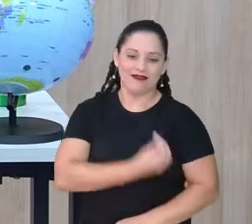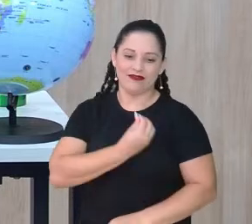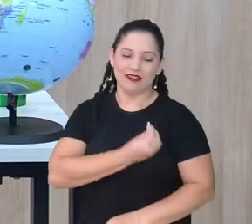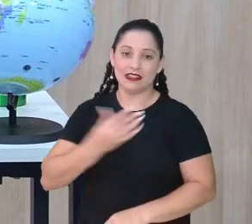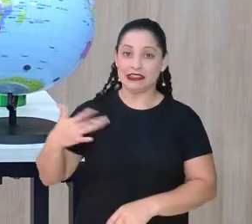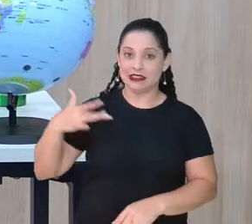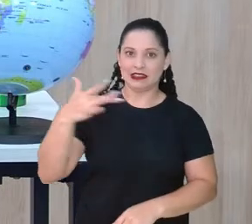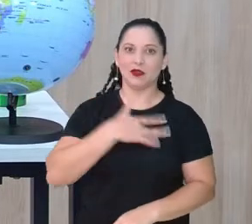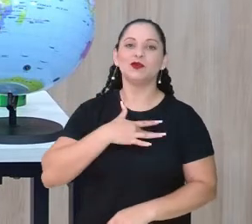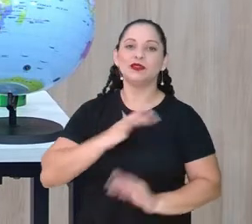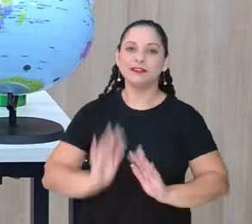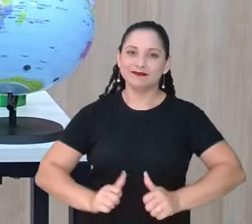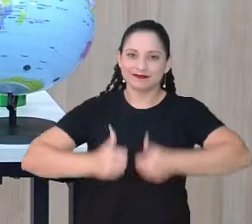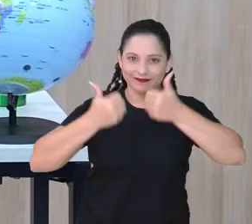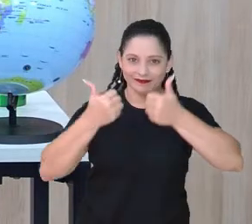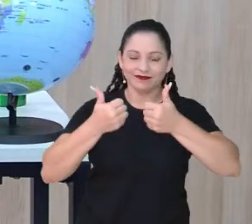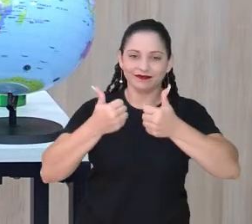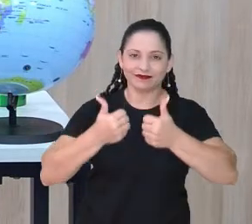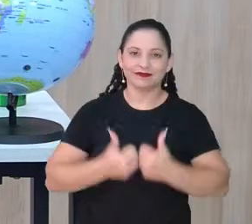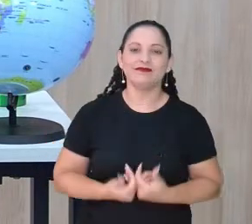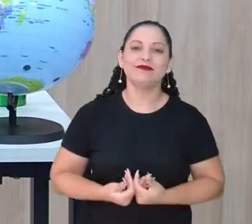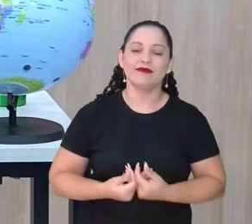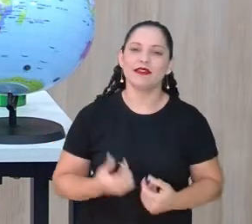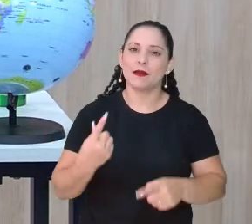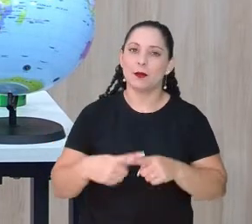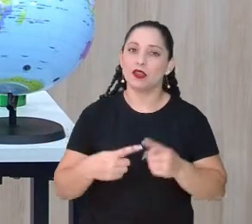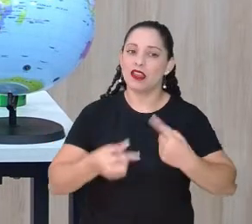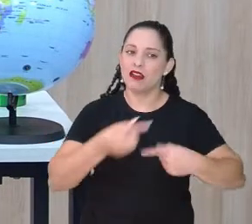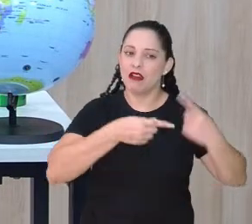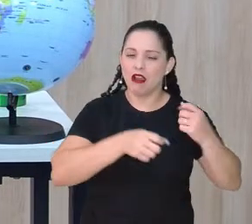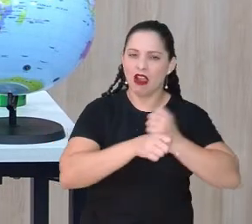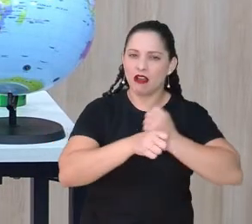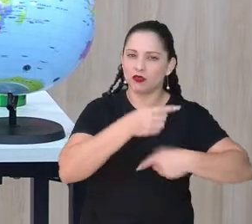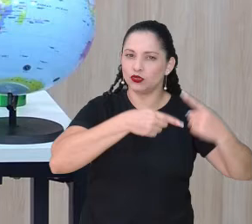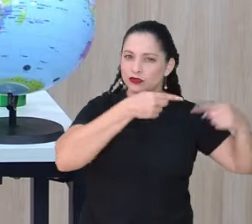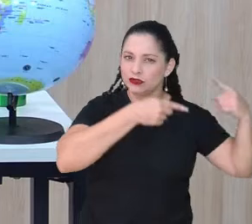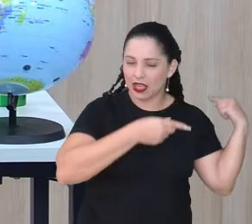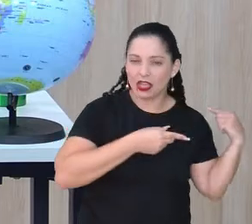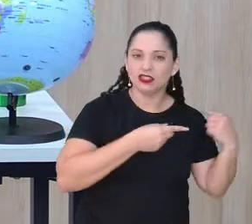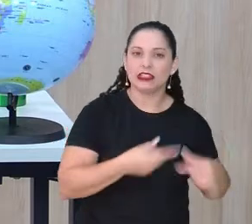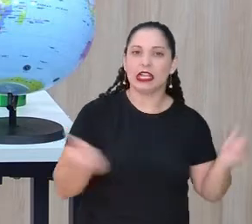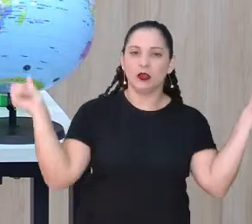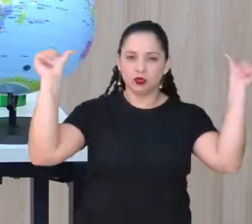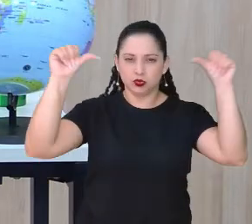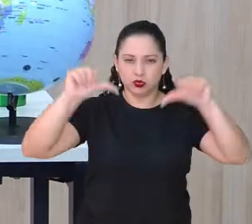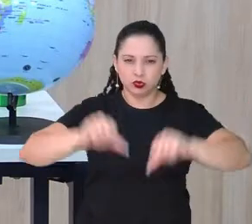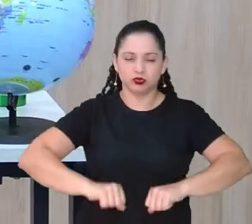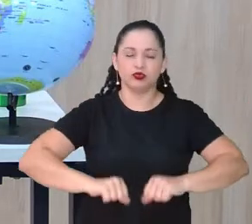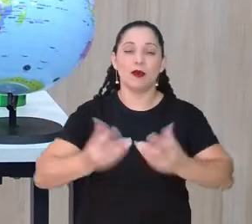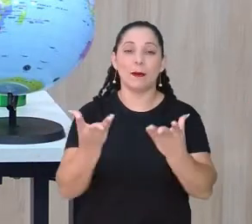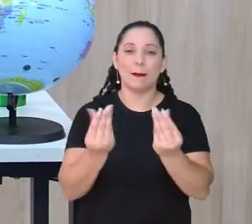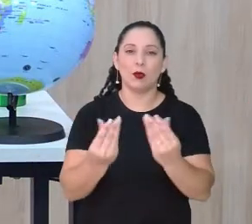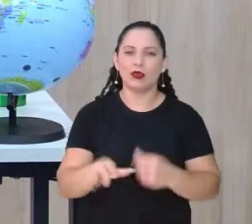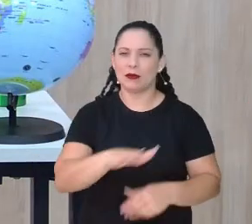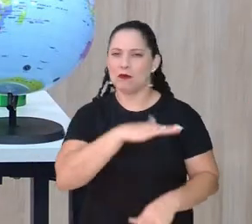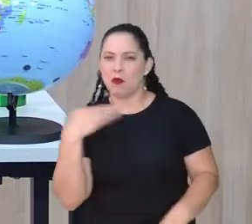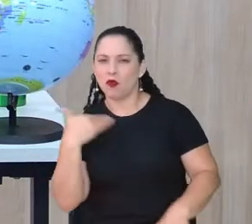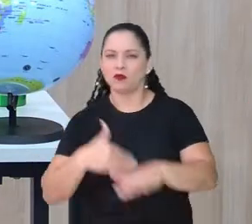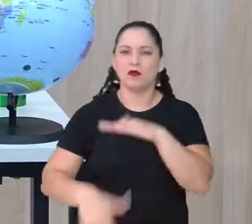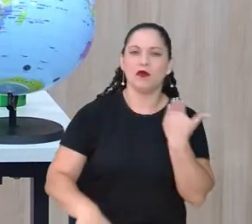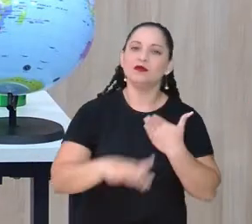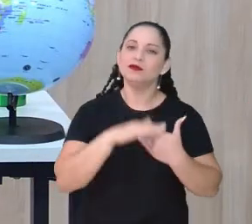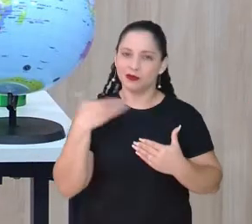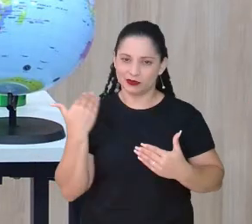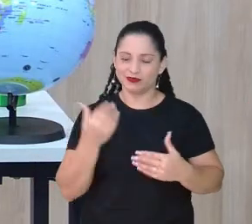probleminhas, que em anos anteriores foram tão, vamos dizer assim, tão fortes, muitas vezes levando à